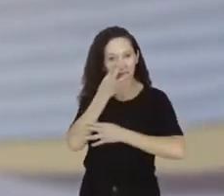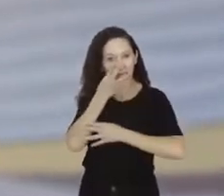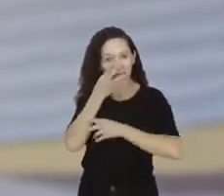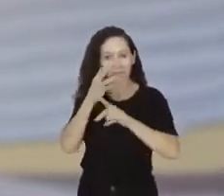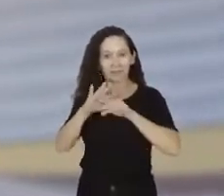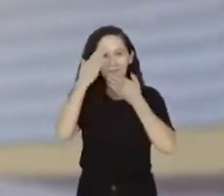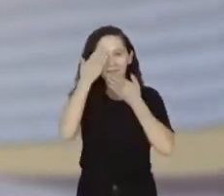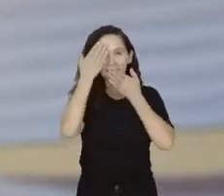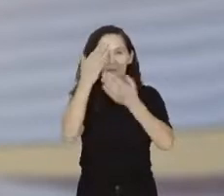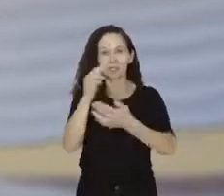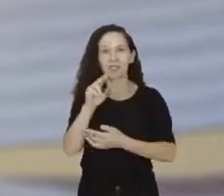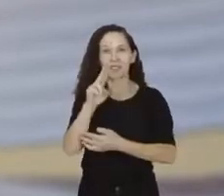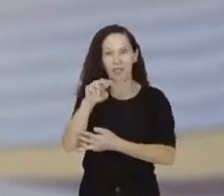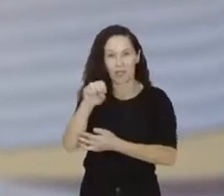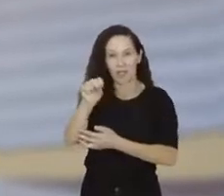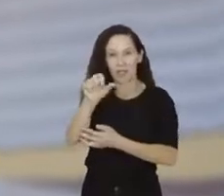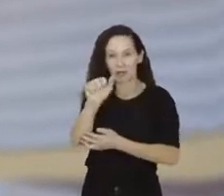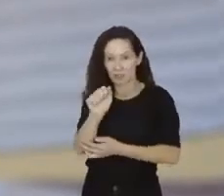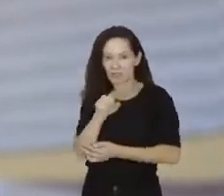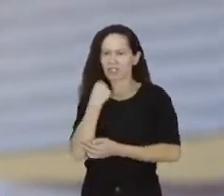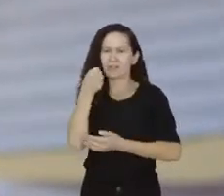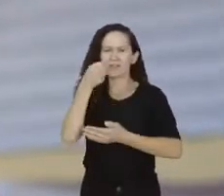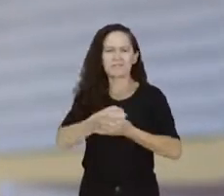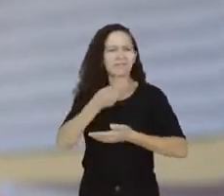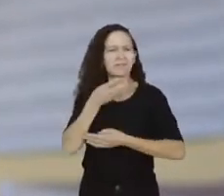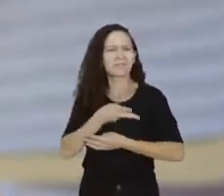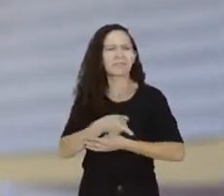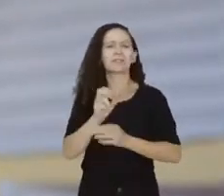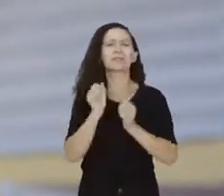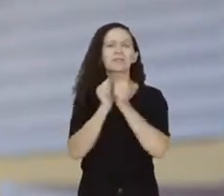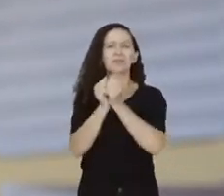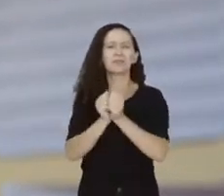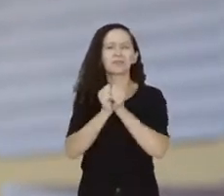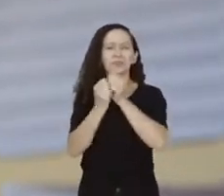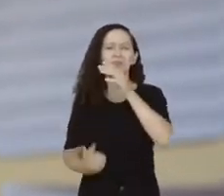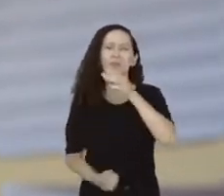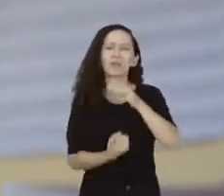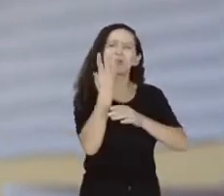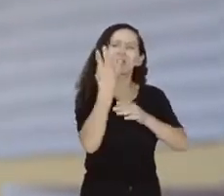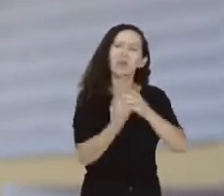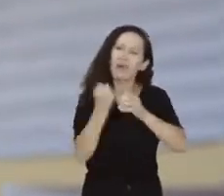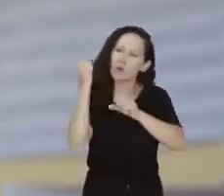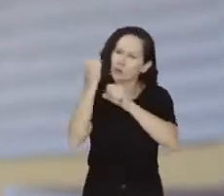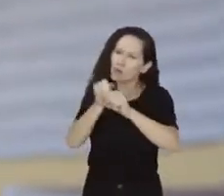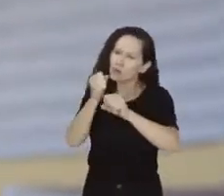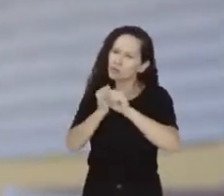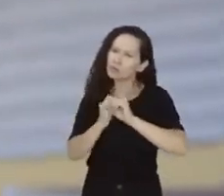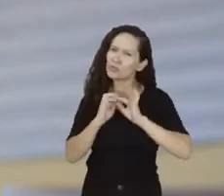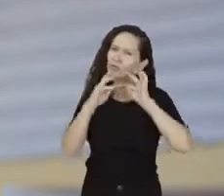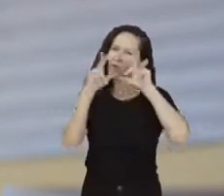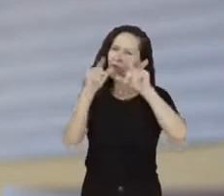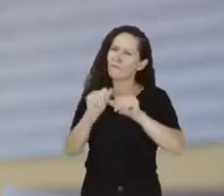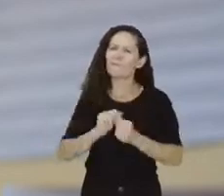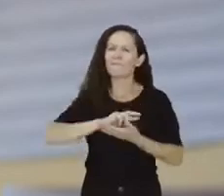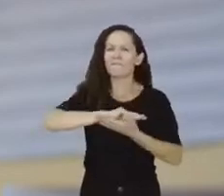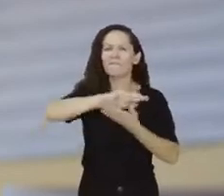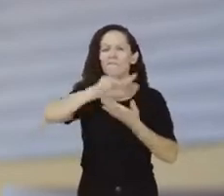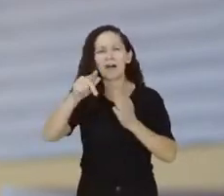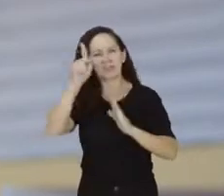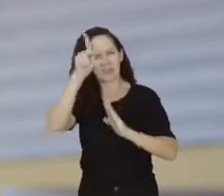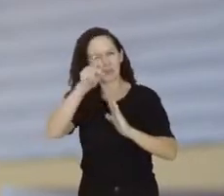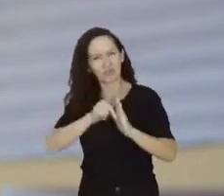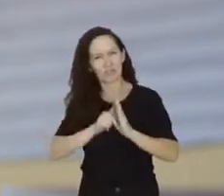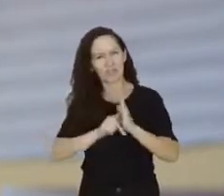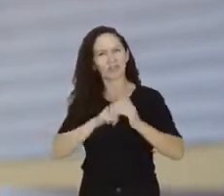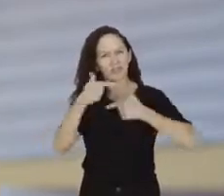também, que estamos sempre aí na luta, construindo juntos várias atividades, vários projetos com a juventude aqui